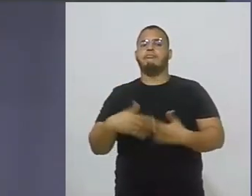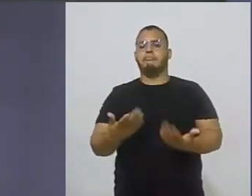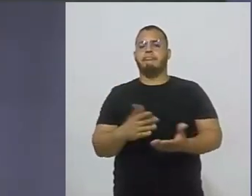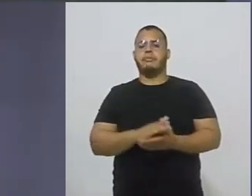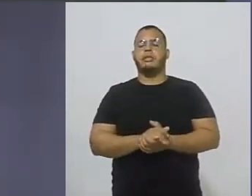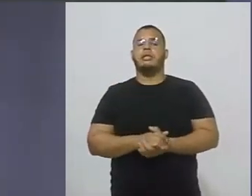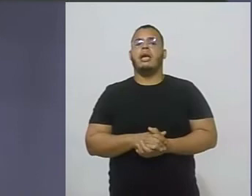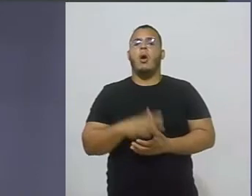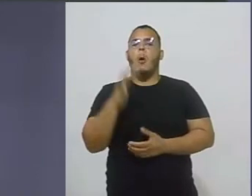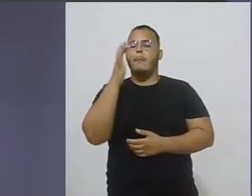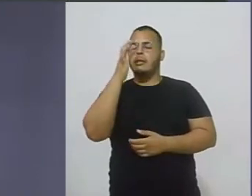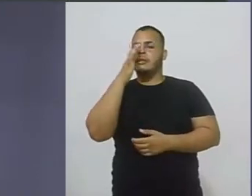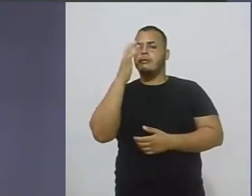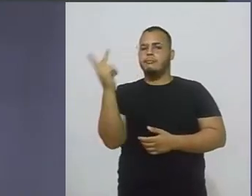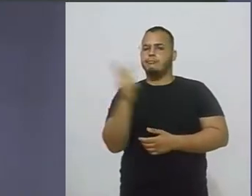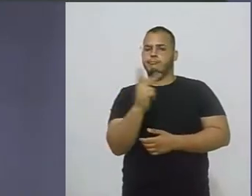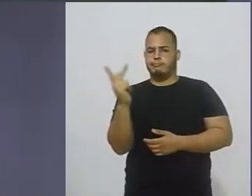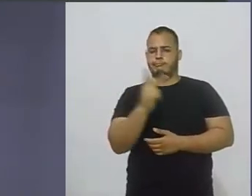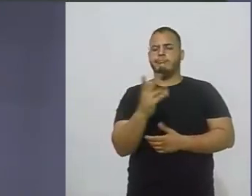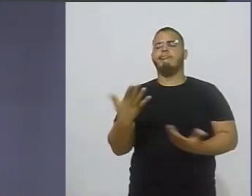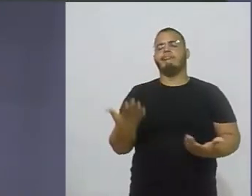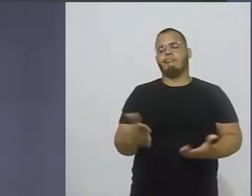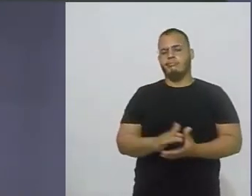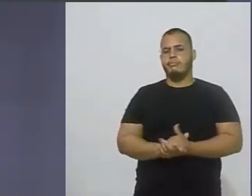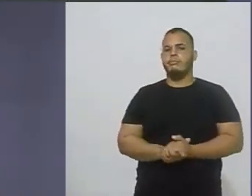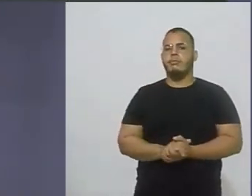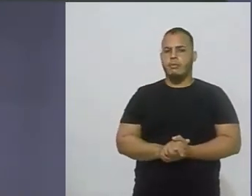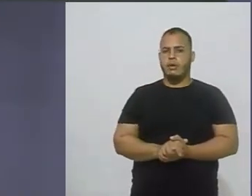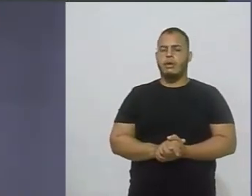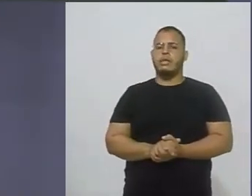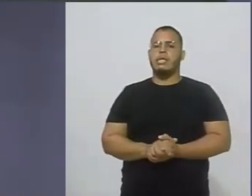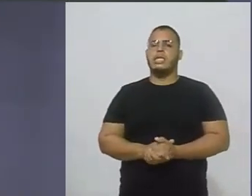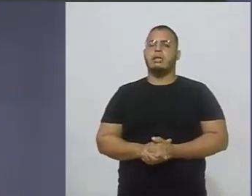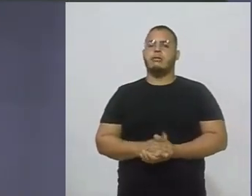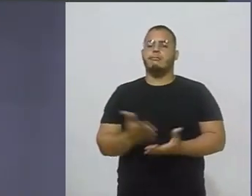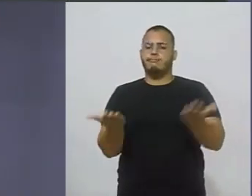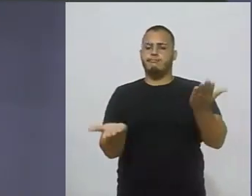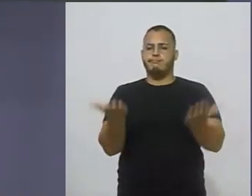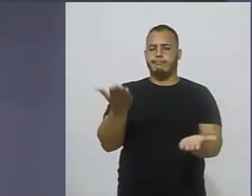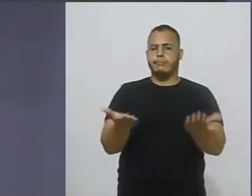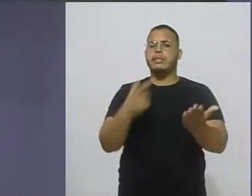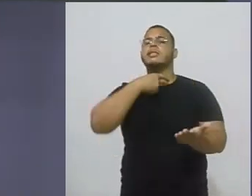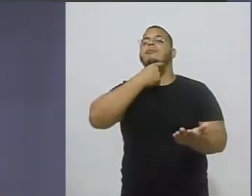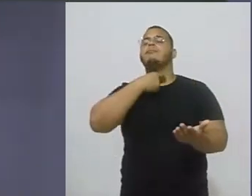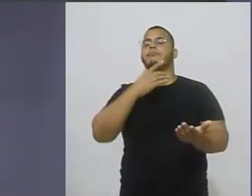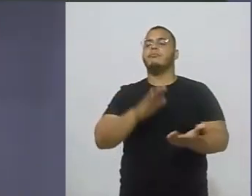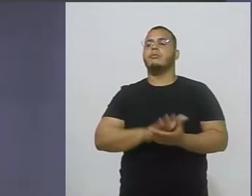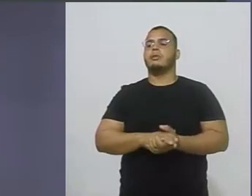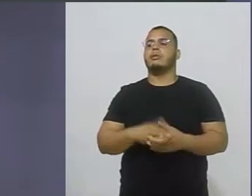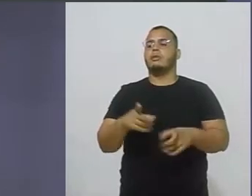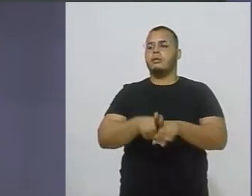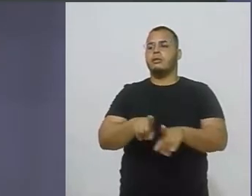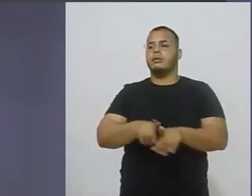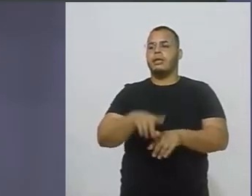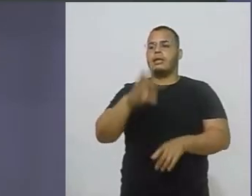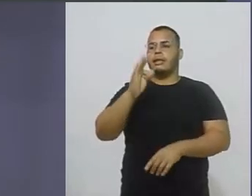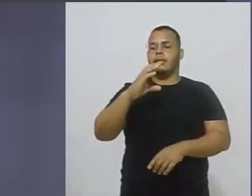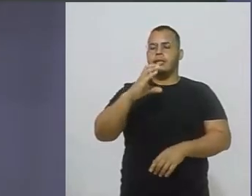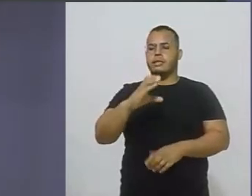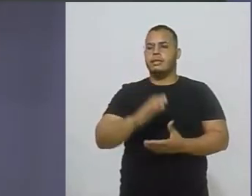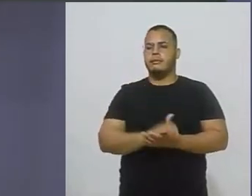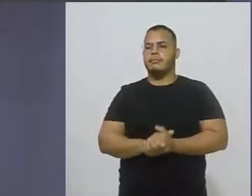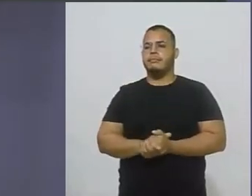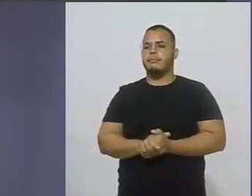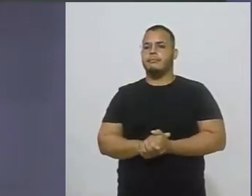pode observar aí essas 2 questões, né? São aí desequilíbrios da tireoide. E a gente também tem o terceiro hormônio, que é o